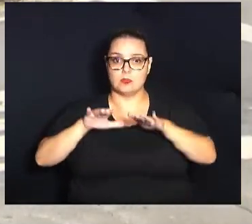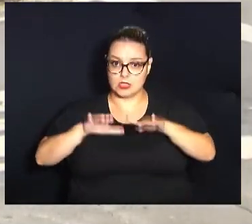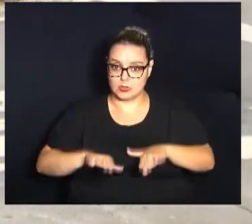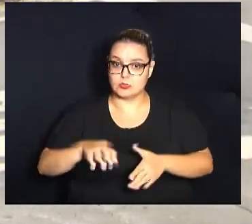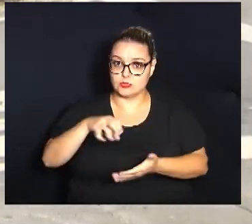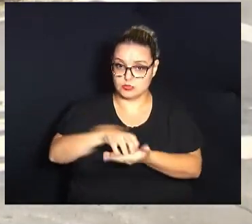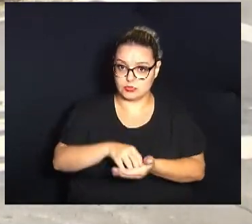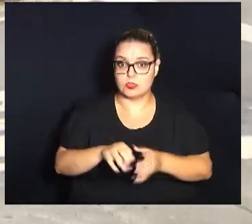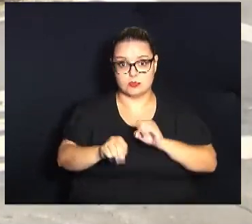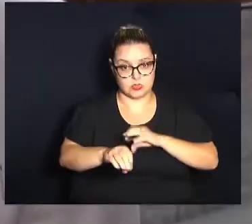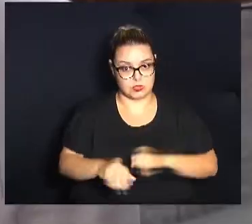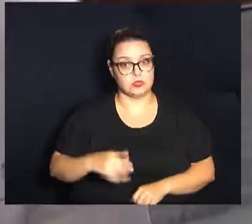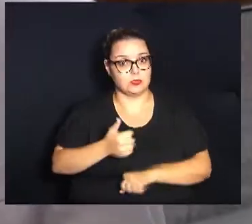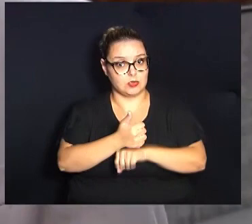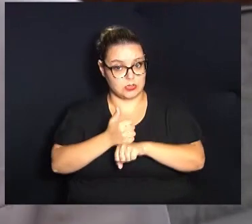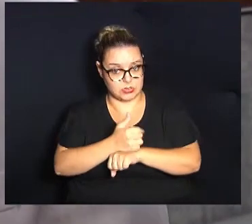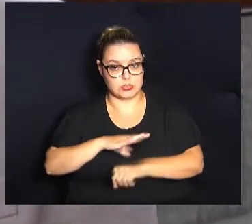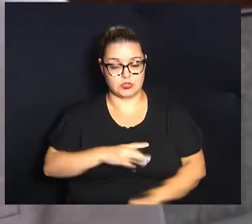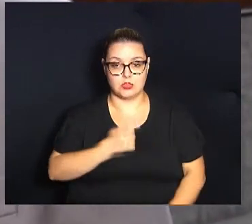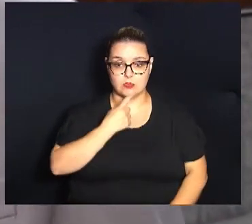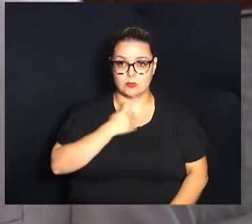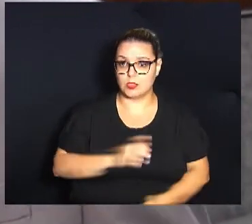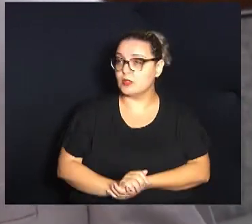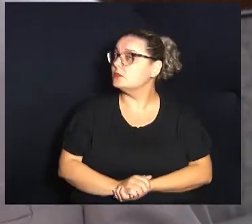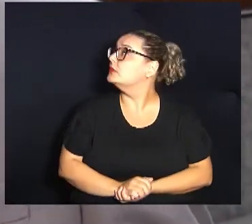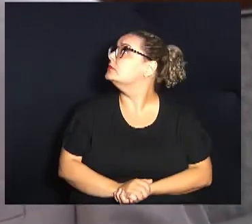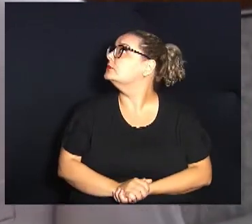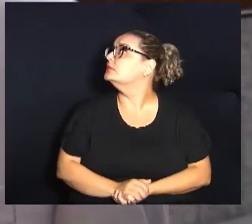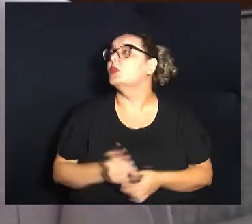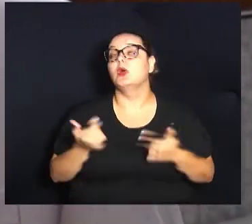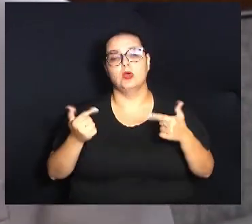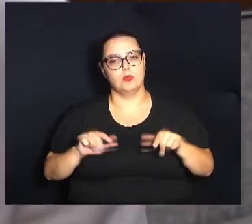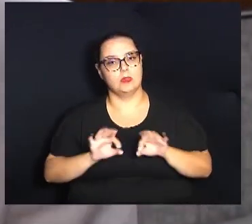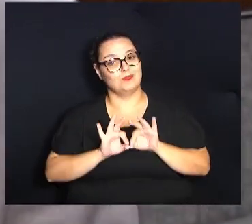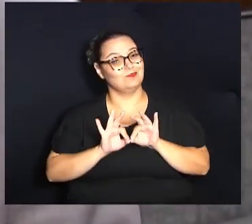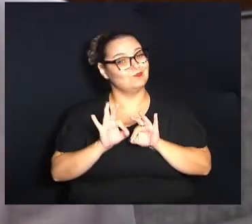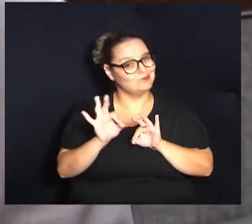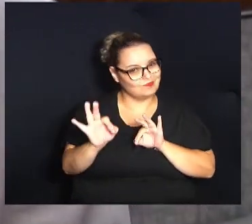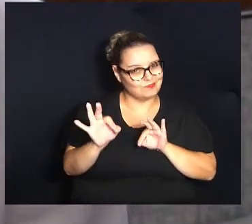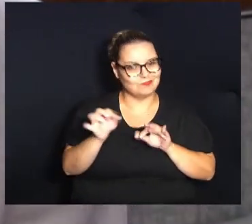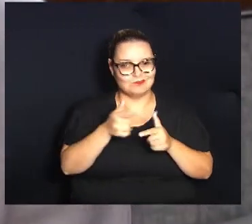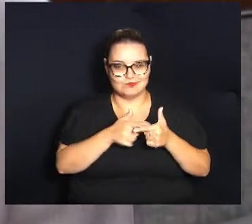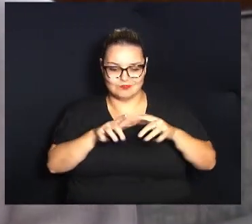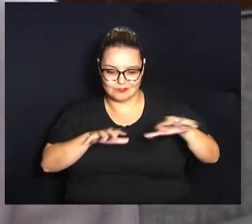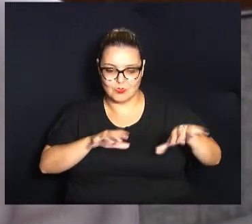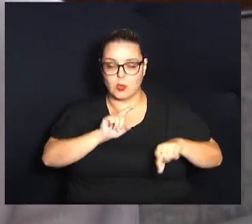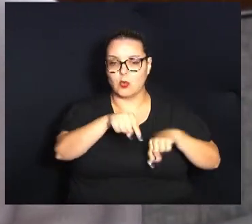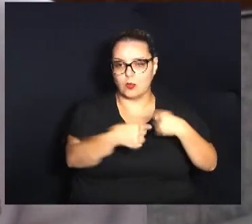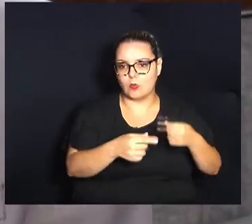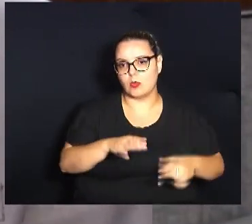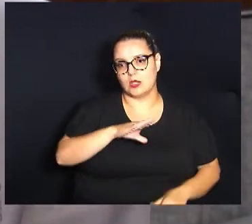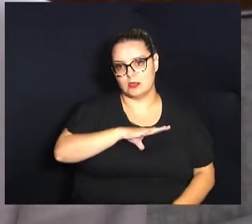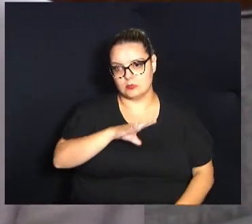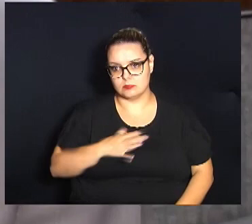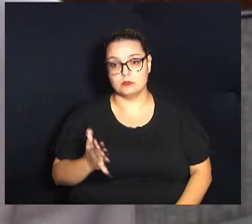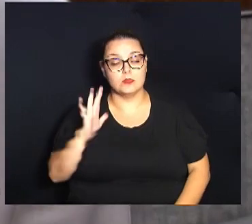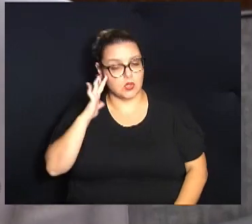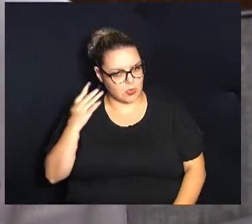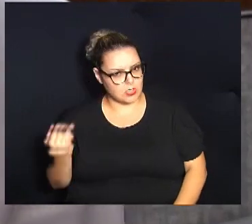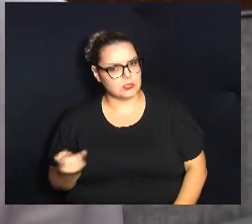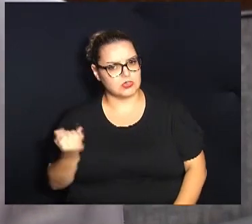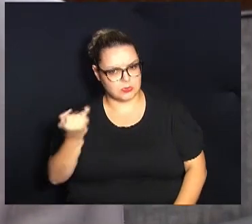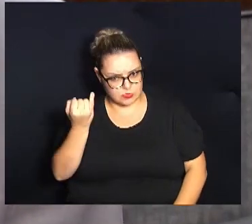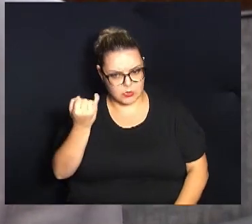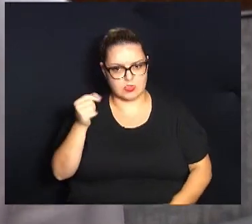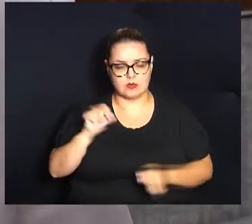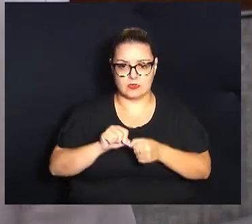Educação Profissional de Campinas. Como é um distrito longe, que faz divisa com outros municípios, achei super interessante fazer